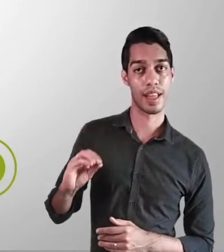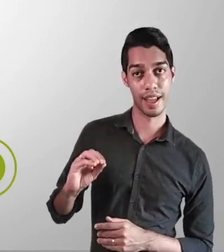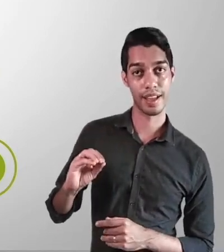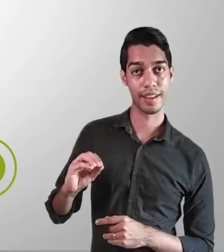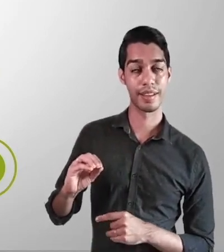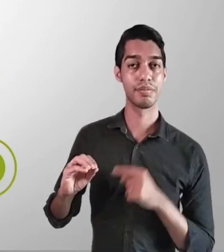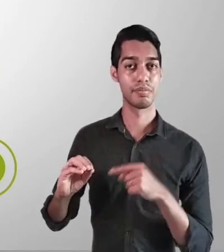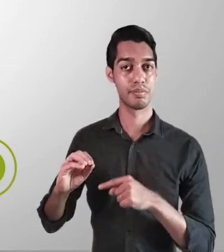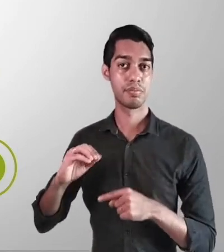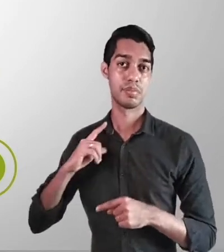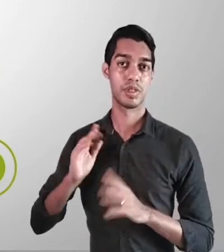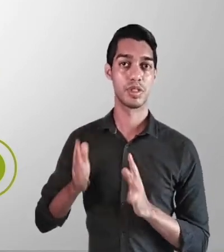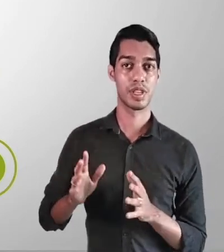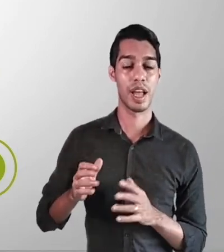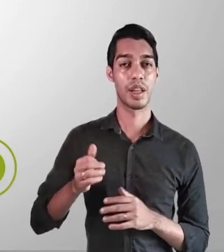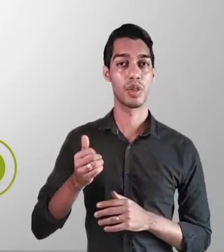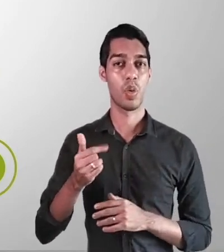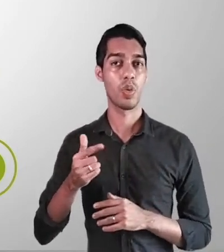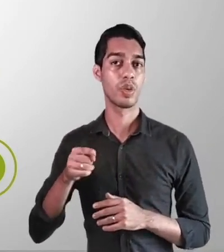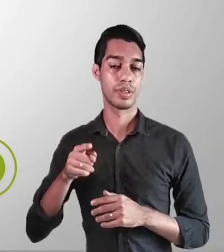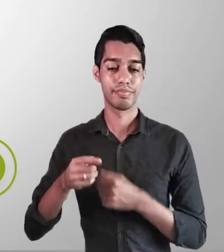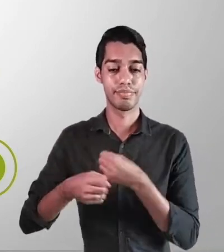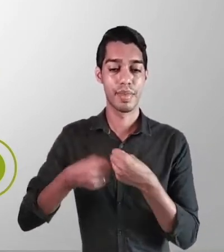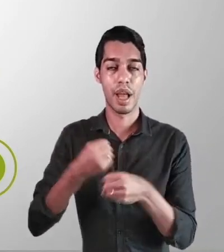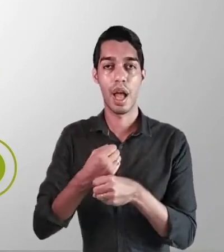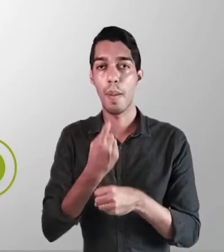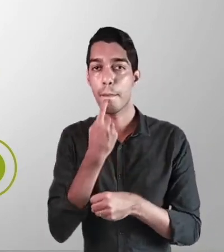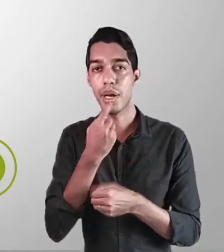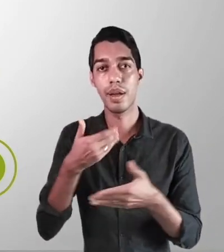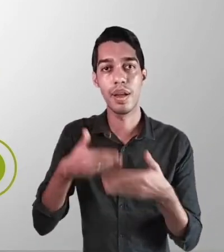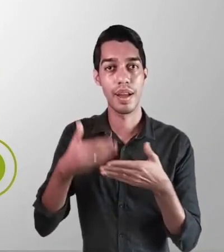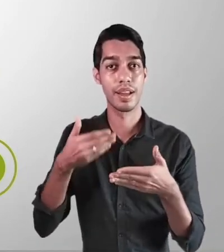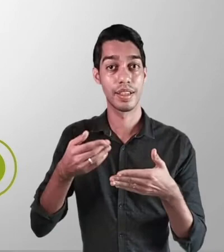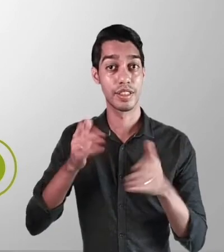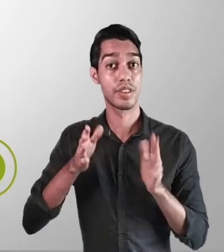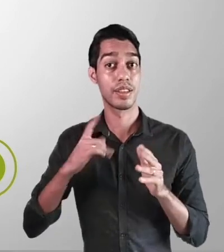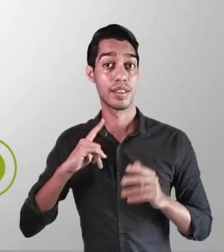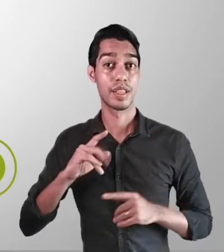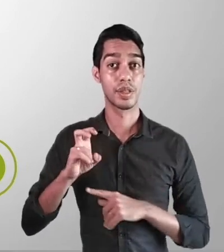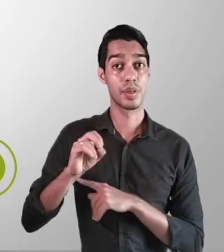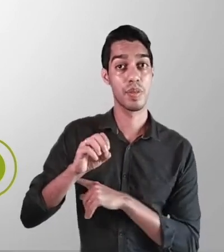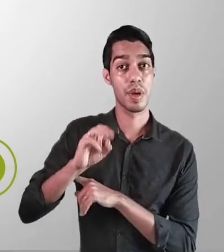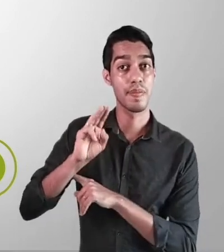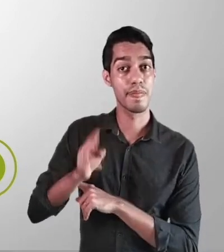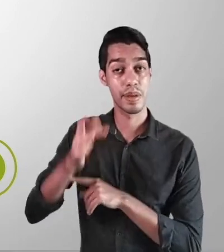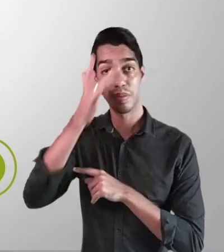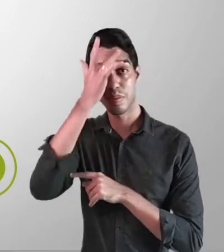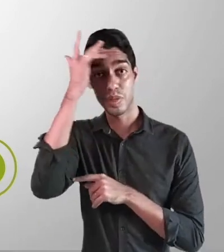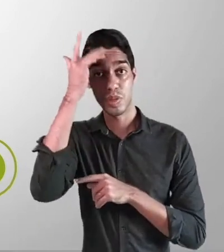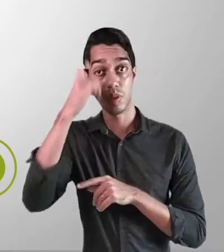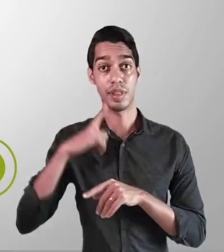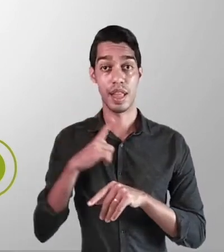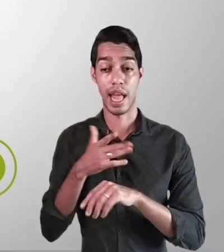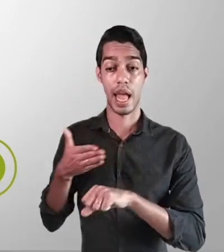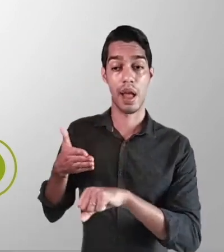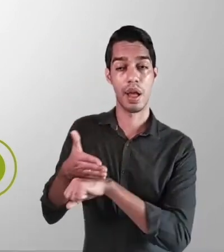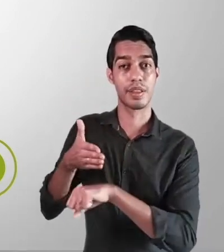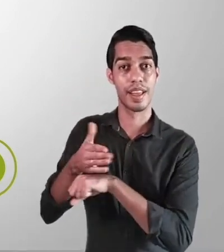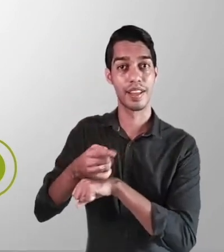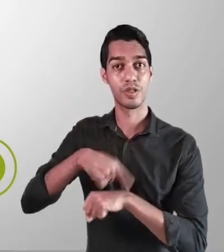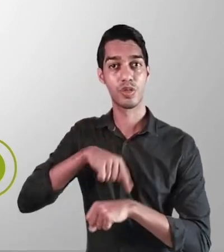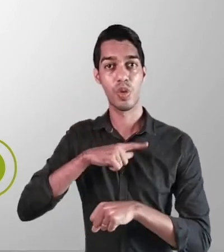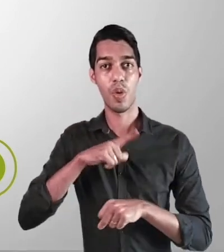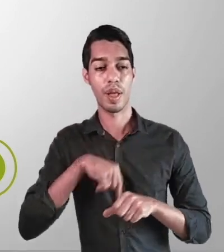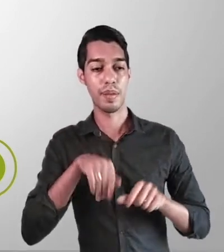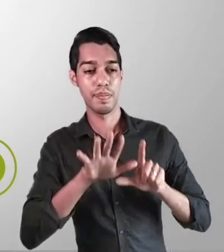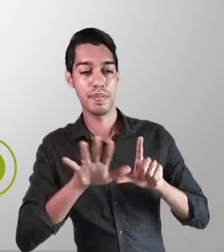nós temos desenvolvido uma série de ações, já são 50 milhões de pessoas que acessaram os conteúdos dos nossos